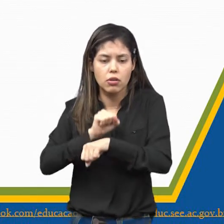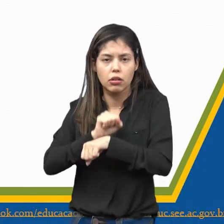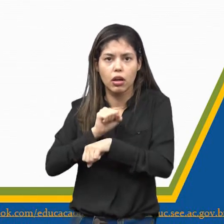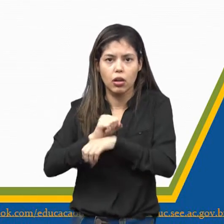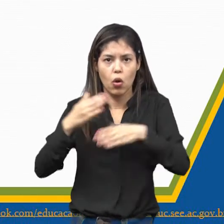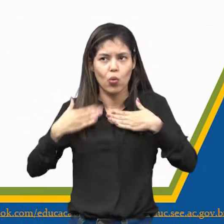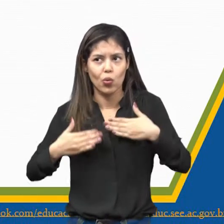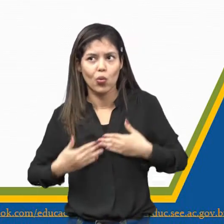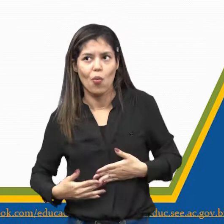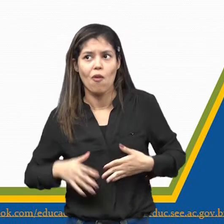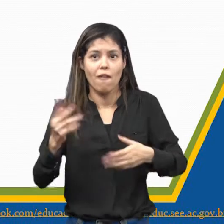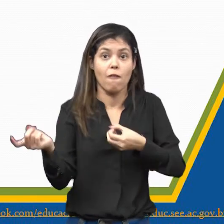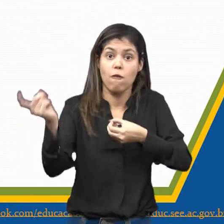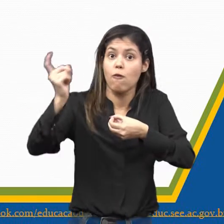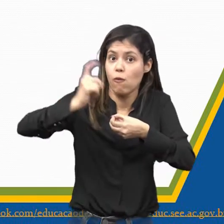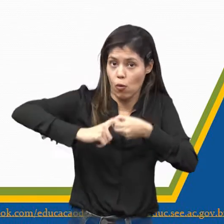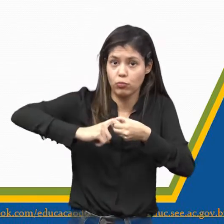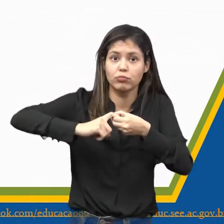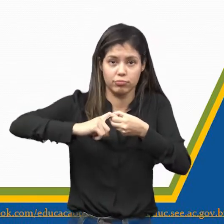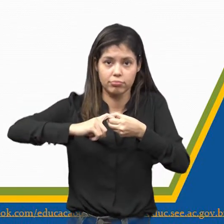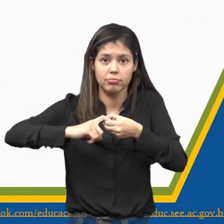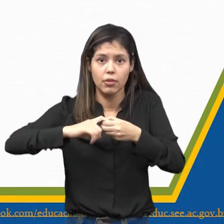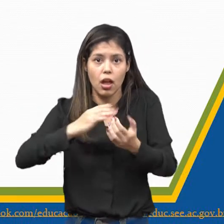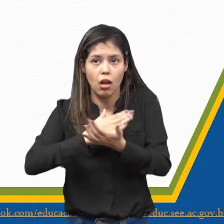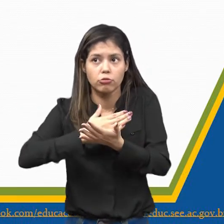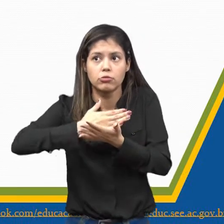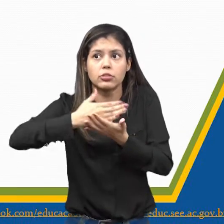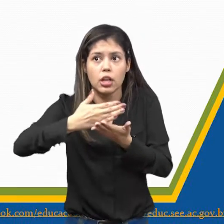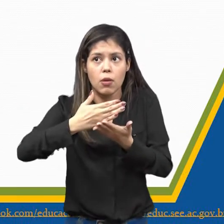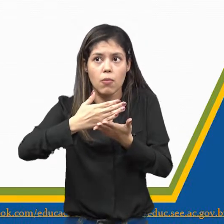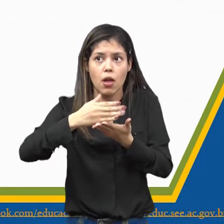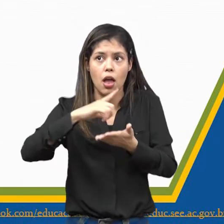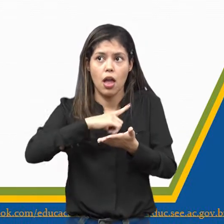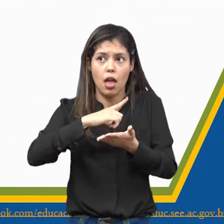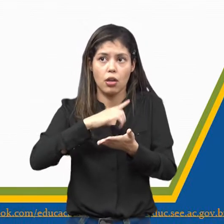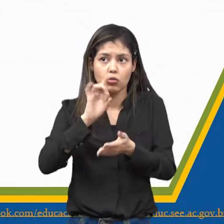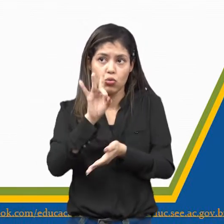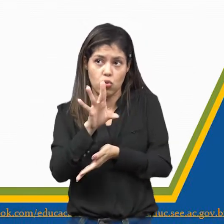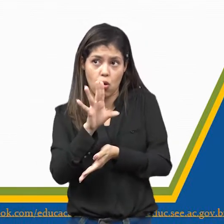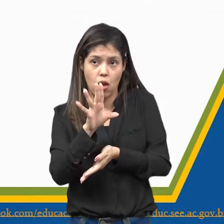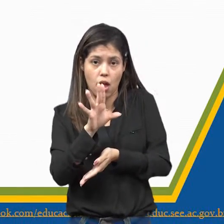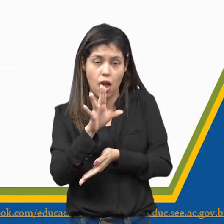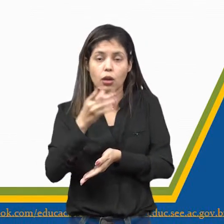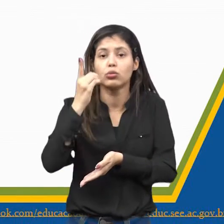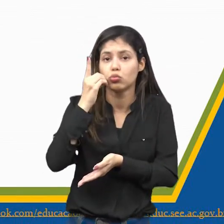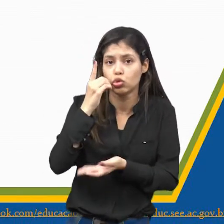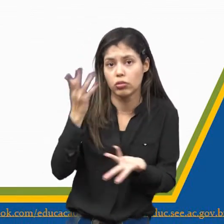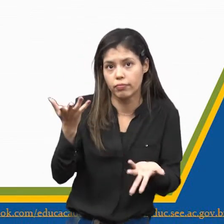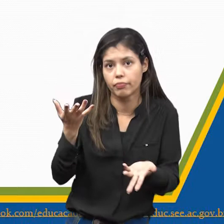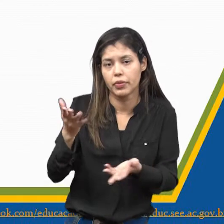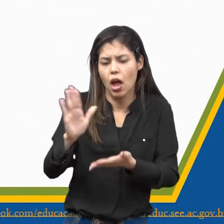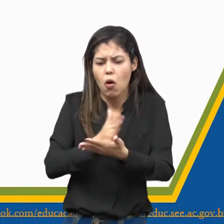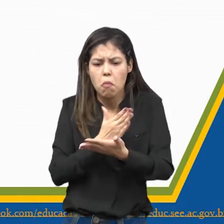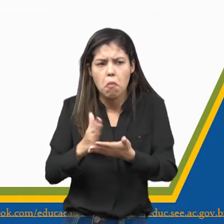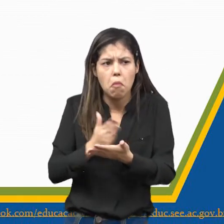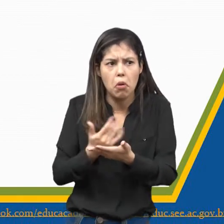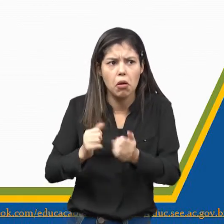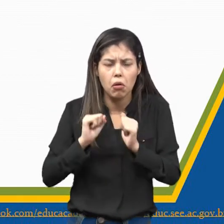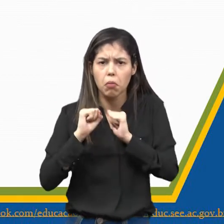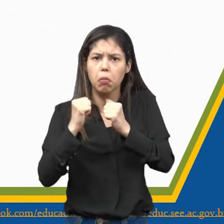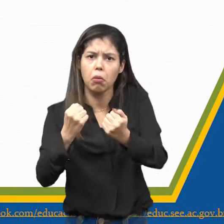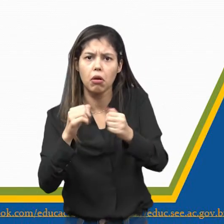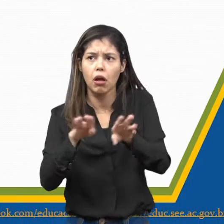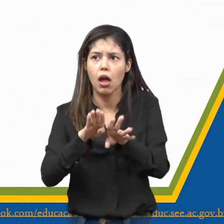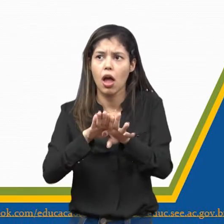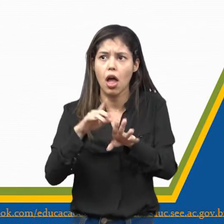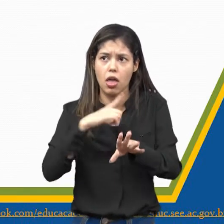condicionamento físico ele retorne ao nível de condicionamento necessário somente para tarefas de uso diário. Qualquer ganho